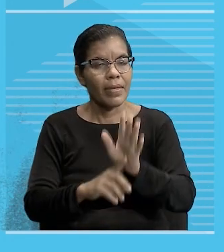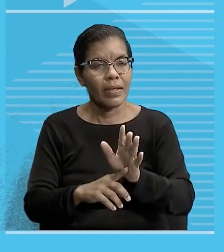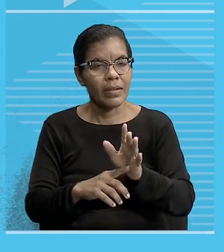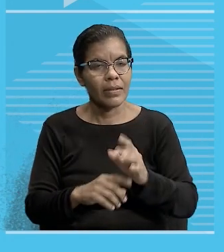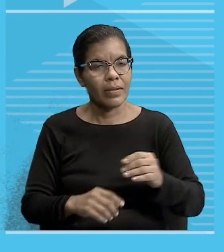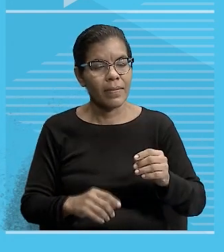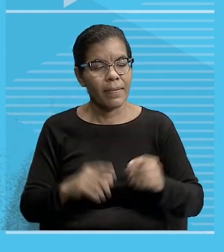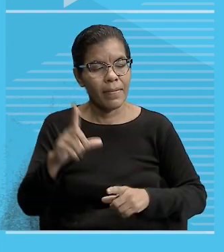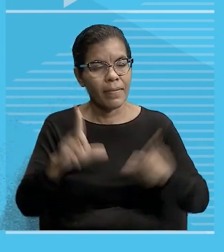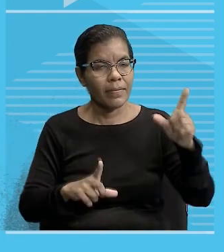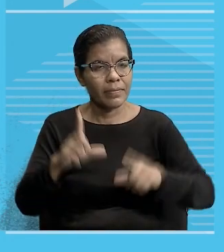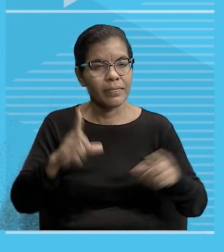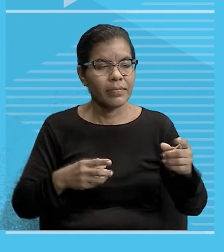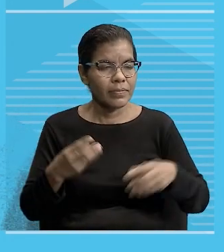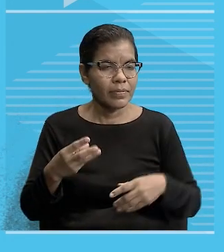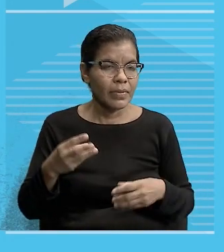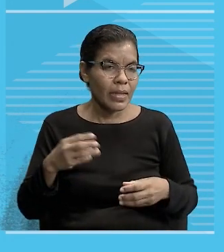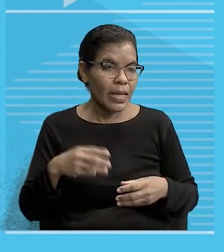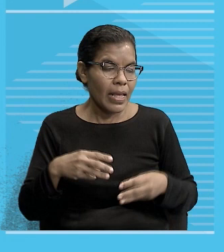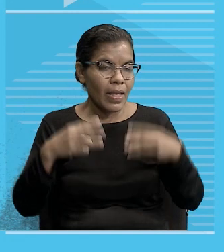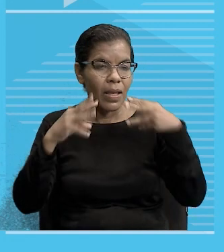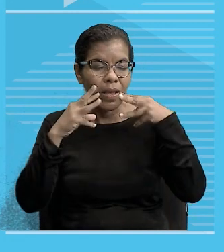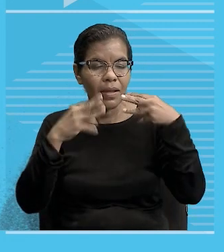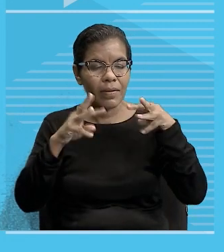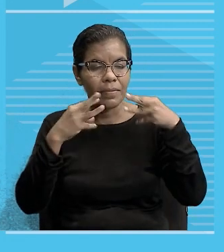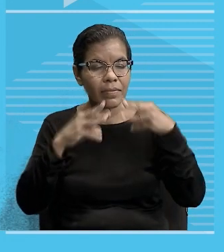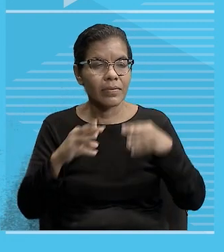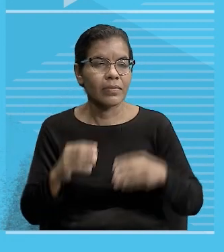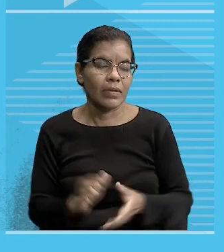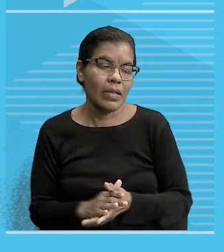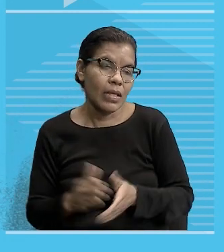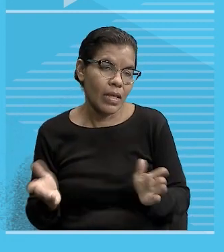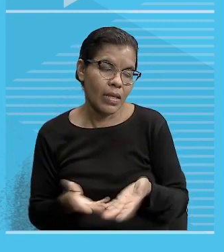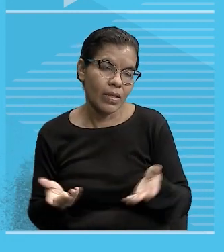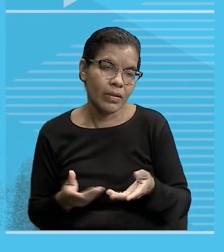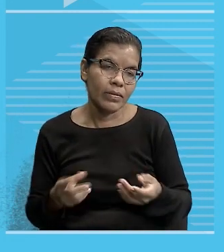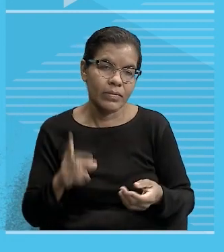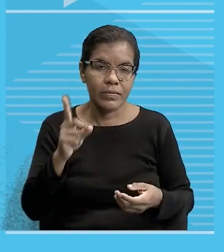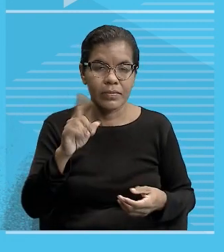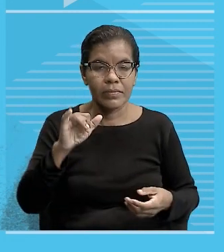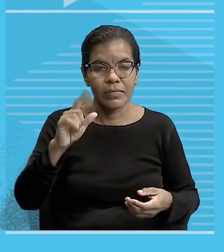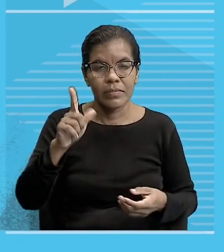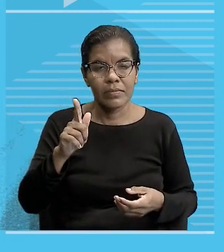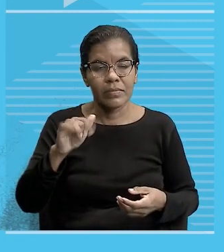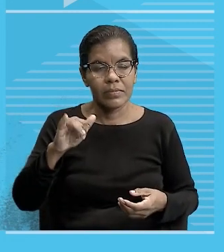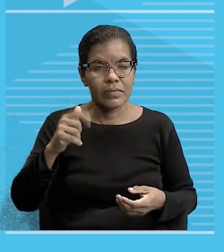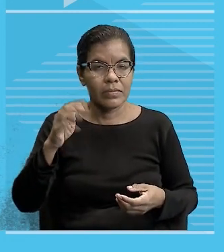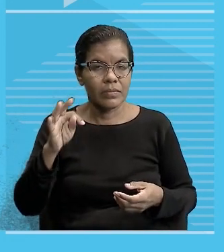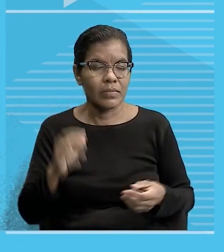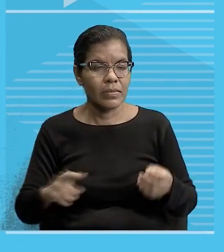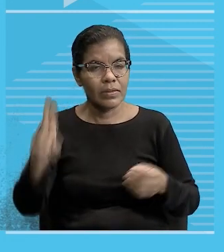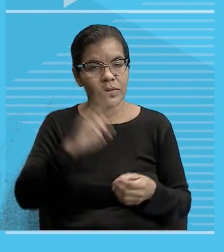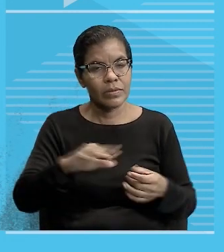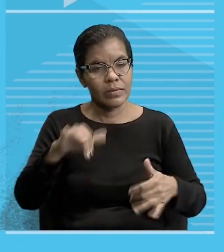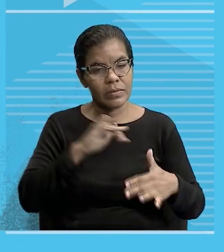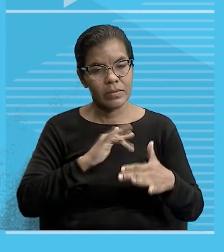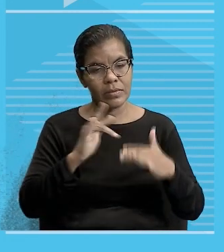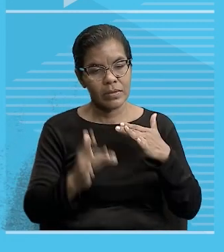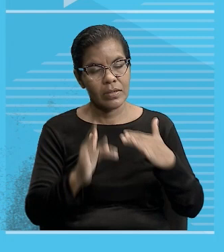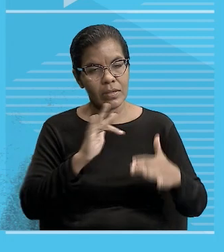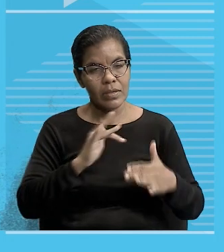marketing já tradicional agora o digital é onde se utiliza as redes sociais tais como